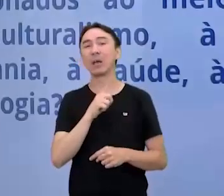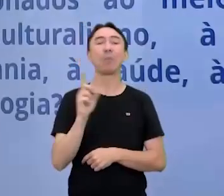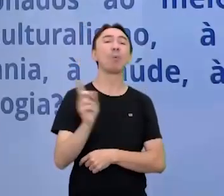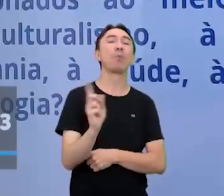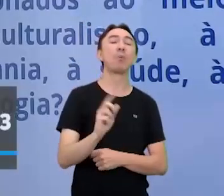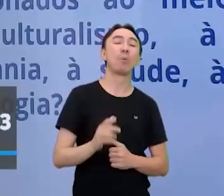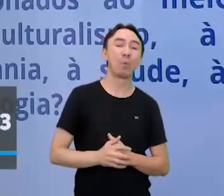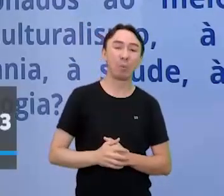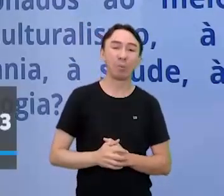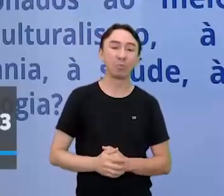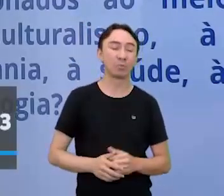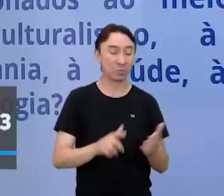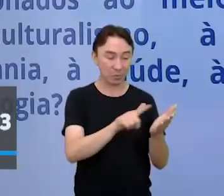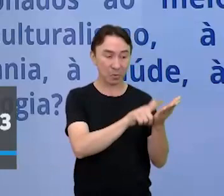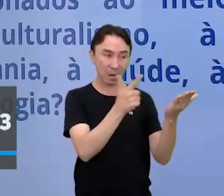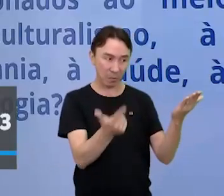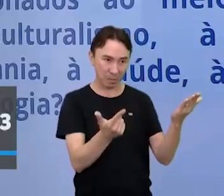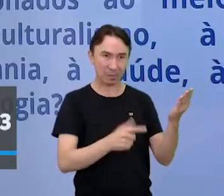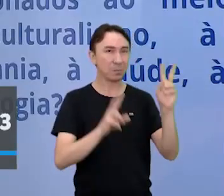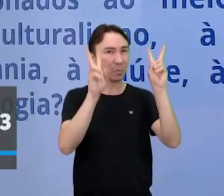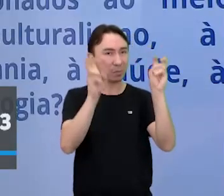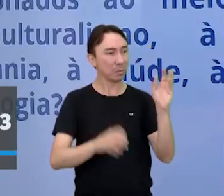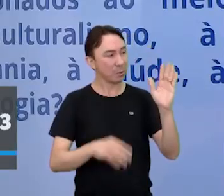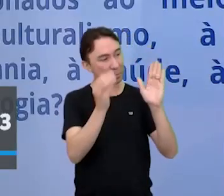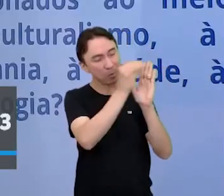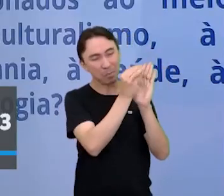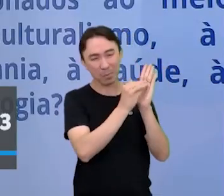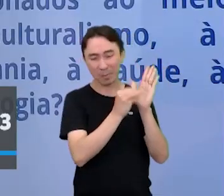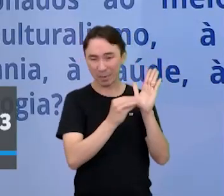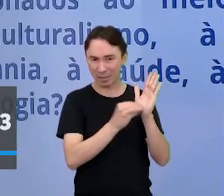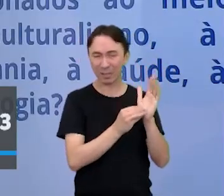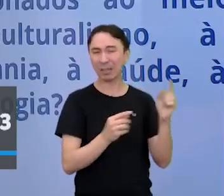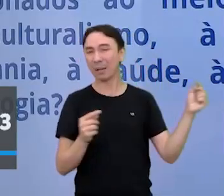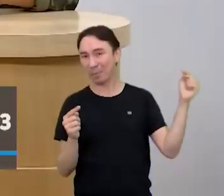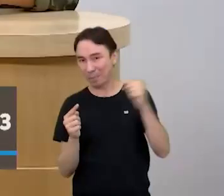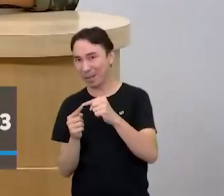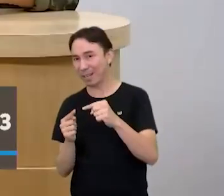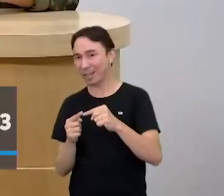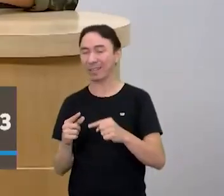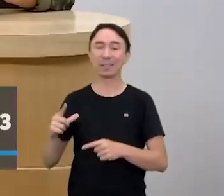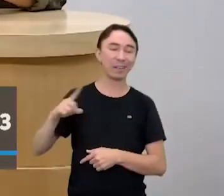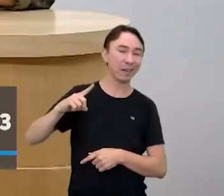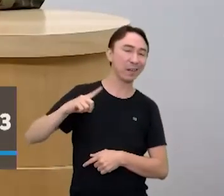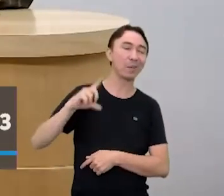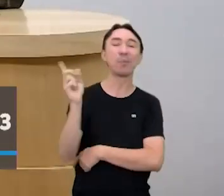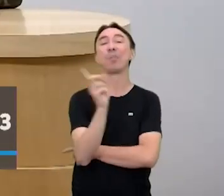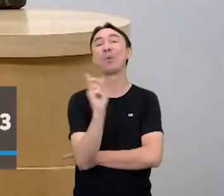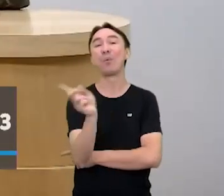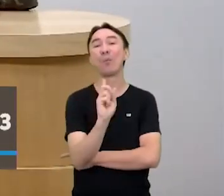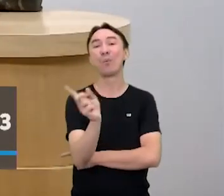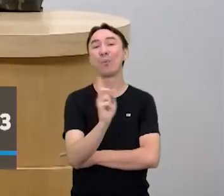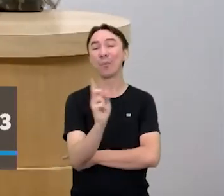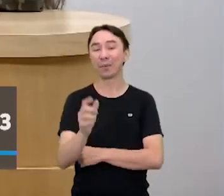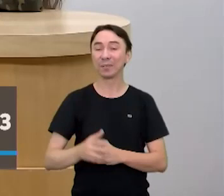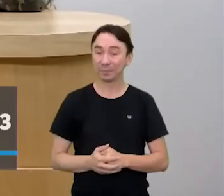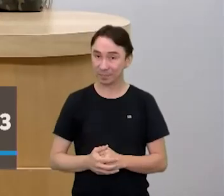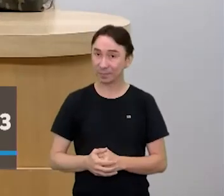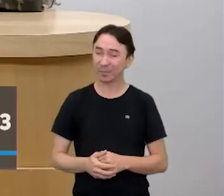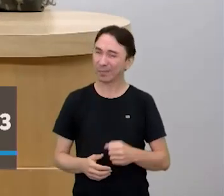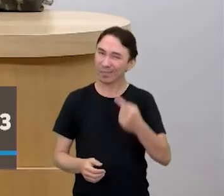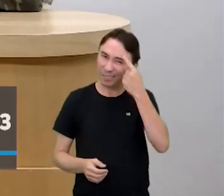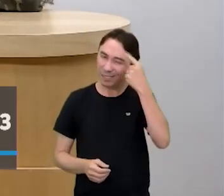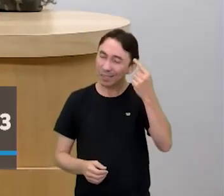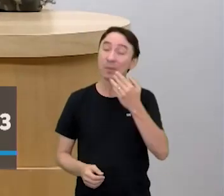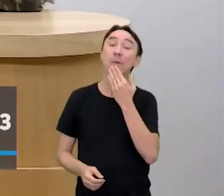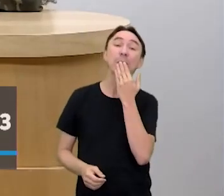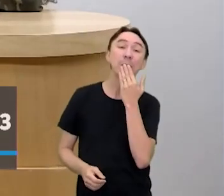mundo inteiro. Porque outra coisa que eu pedi para vocês fazerem, espero que tenham feito, tomara que eles tenham feito, né, professora? Eu pedi que eles fossem até